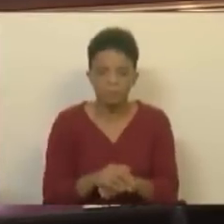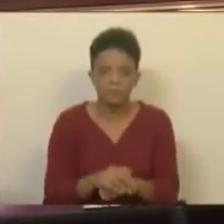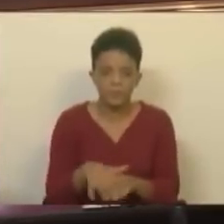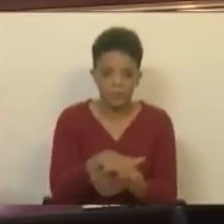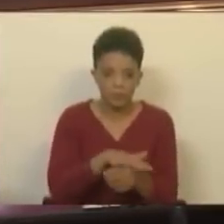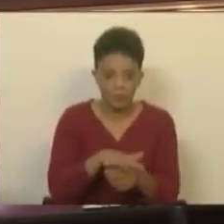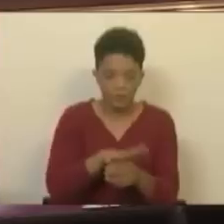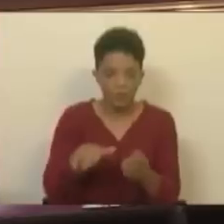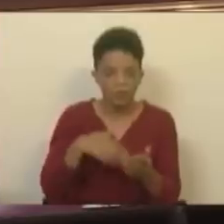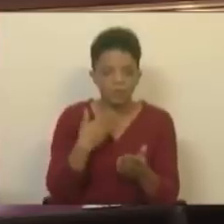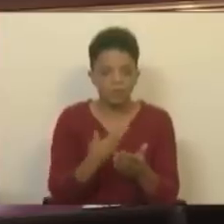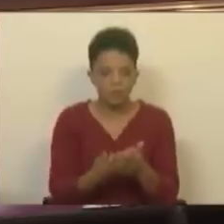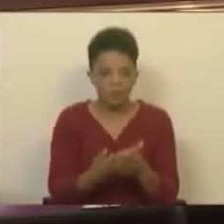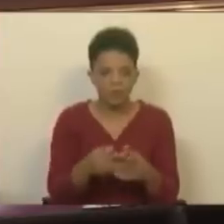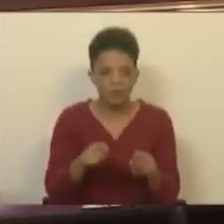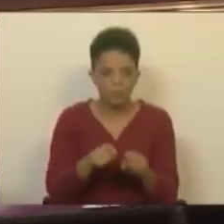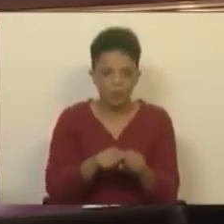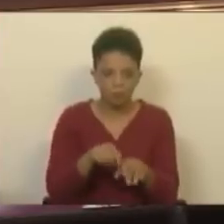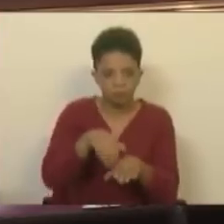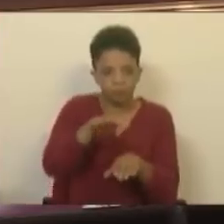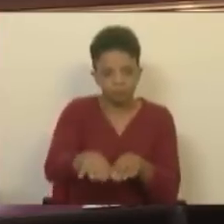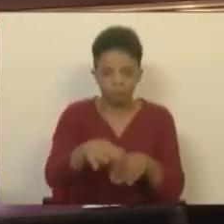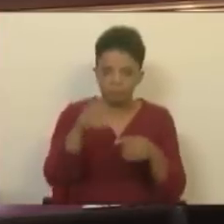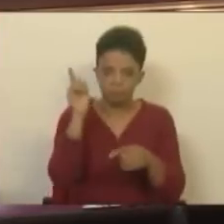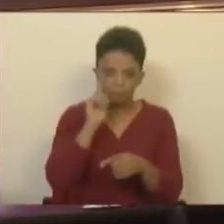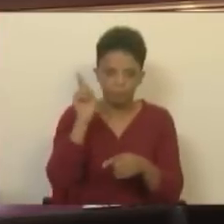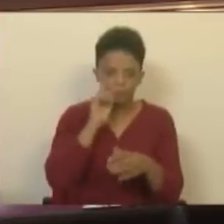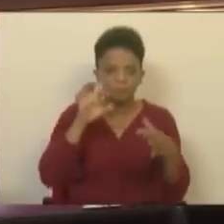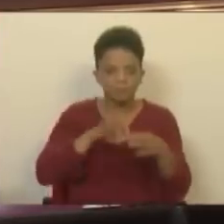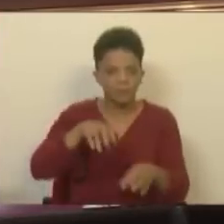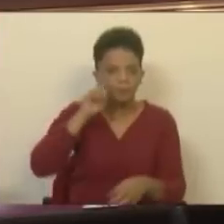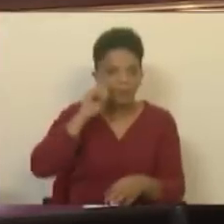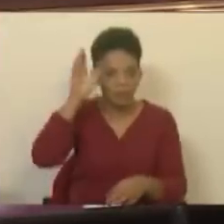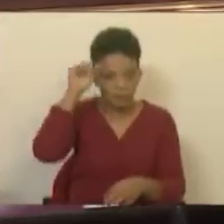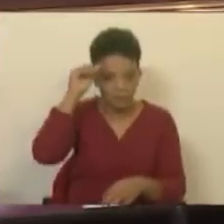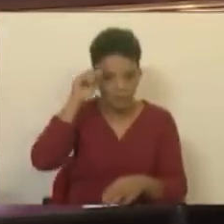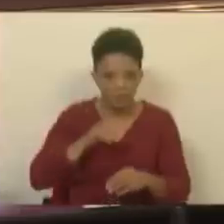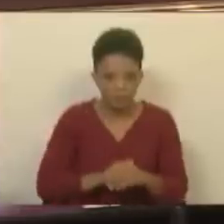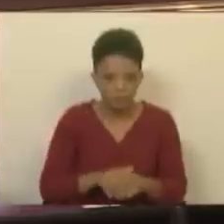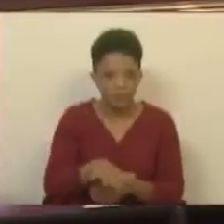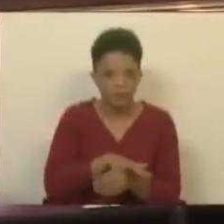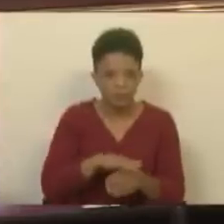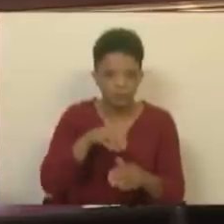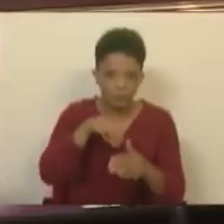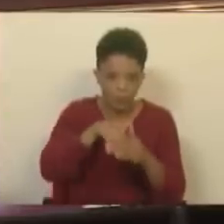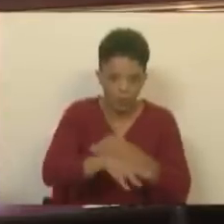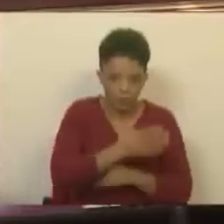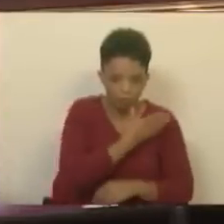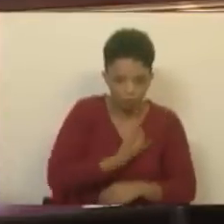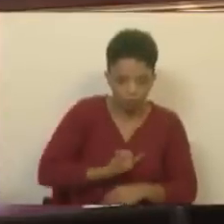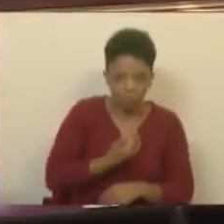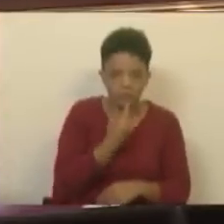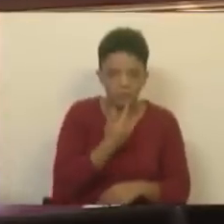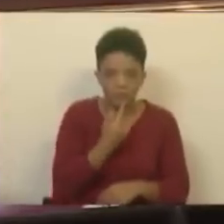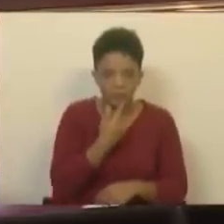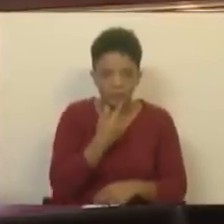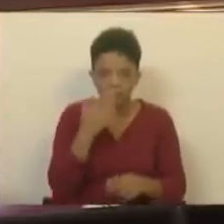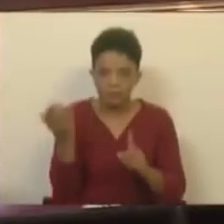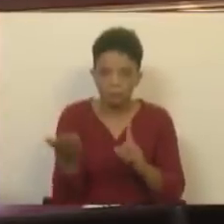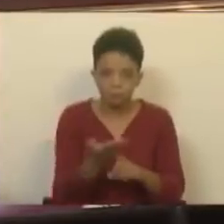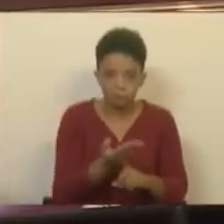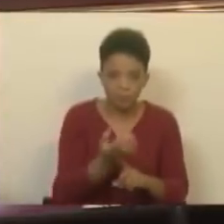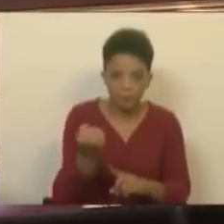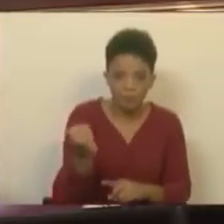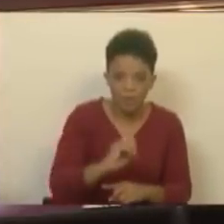mesmo caso que levou a um passo civilizacional ao nosso país No que diz respeito à proteção dos animais neste caso foi arquivado ou seja ninguém foi condenado